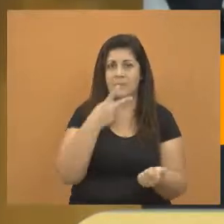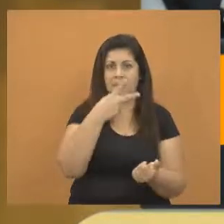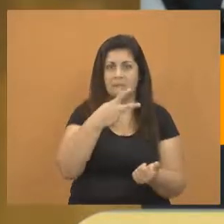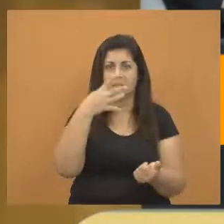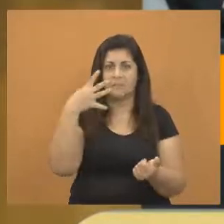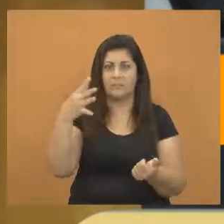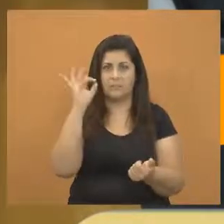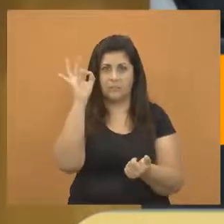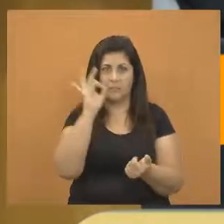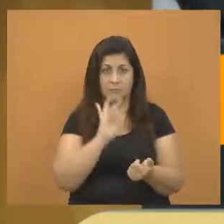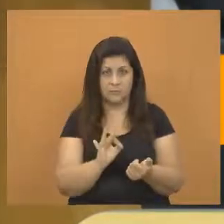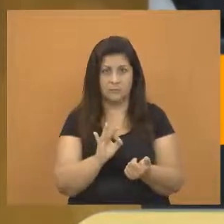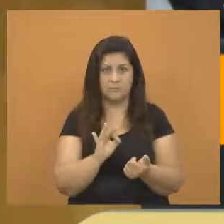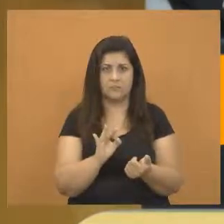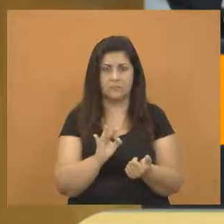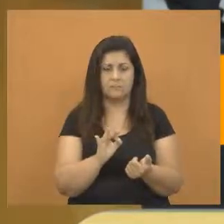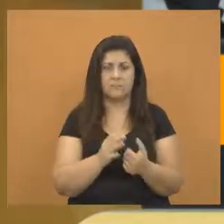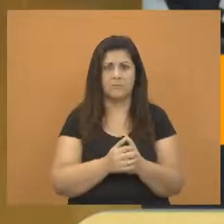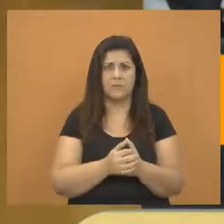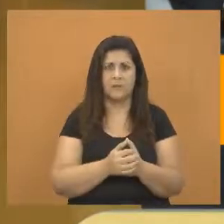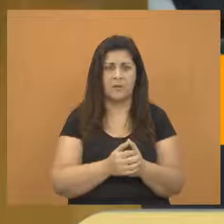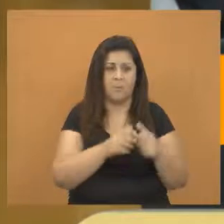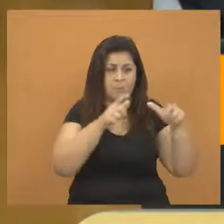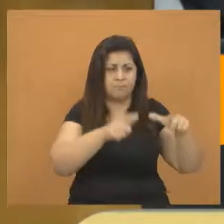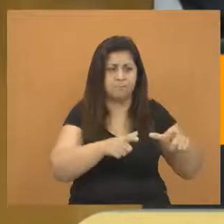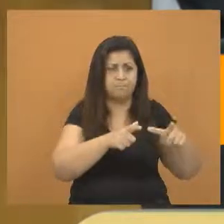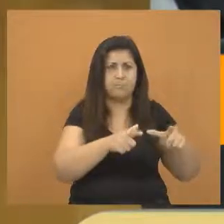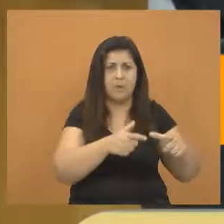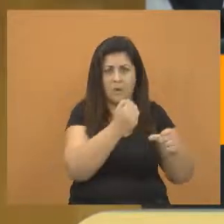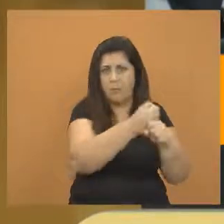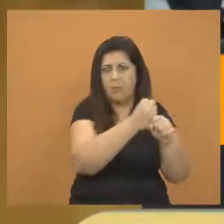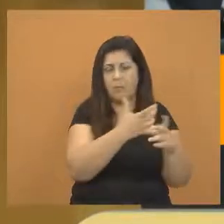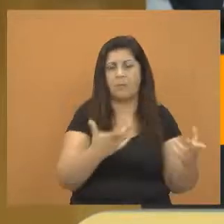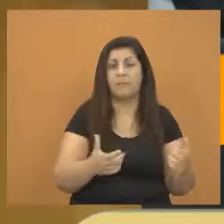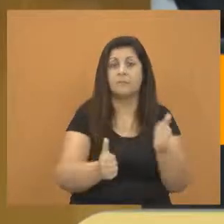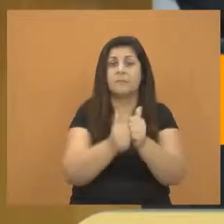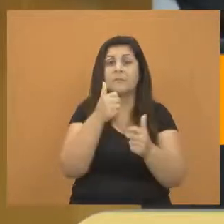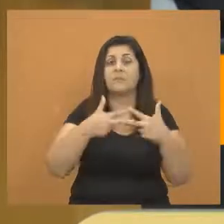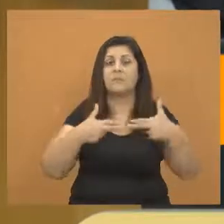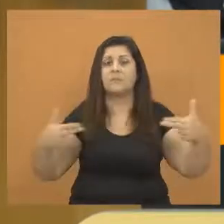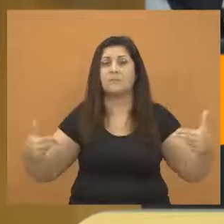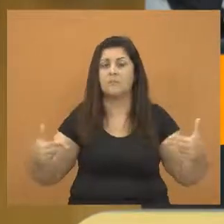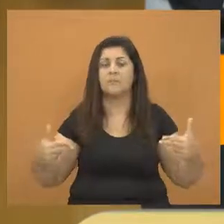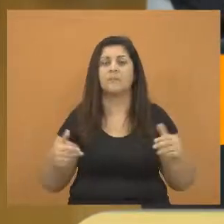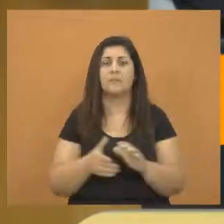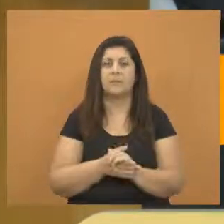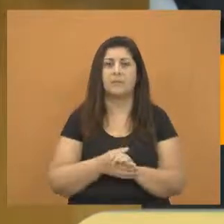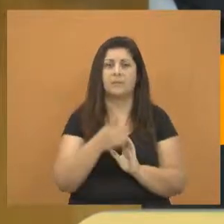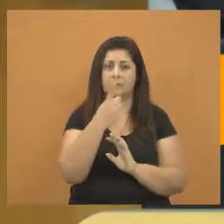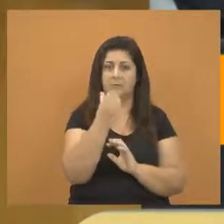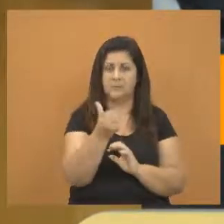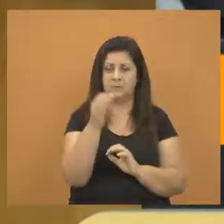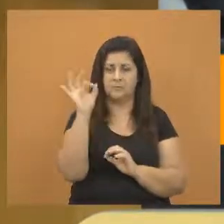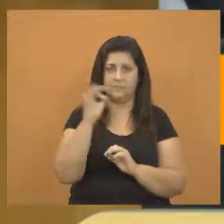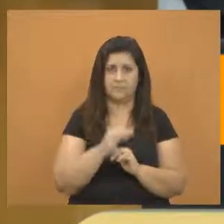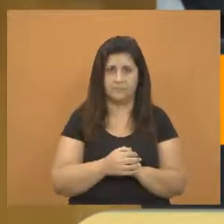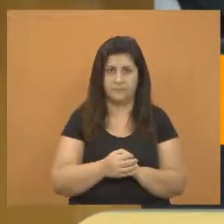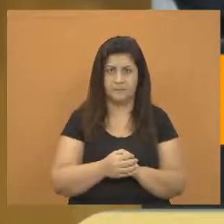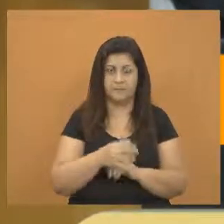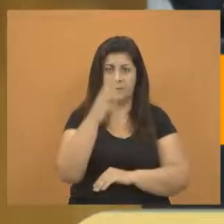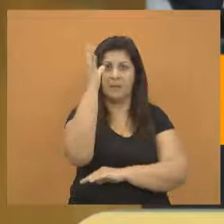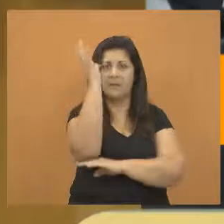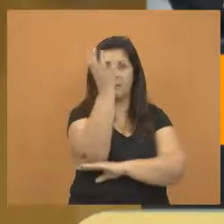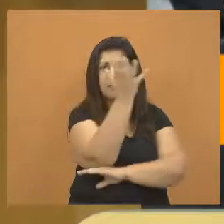24%, infraestrutura, 22%, esporte e lazer, 16%, meio